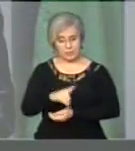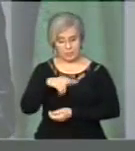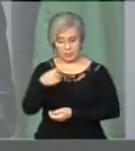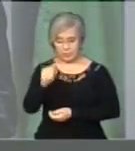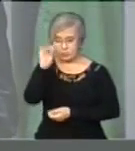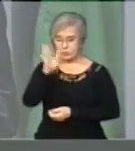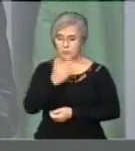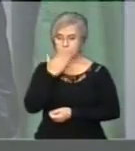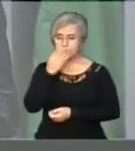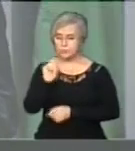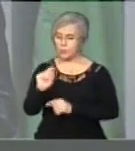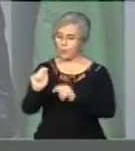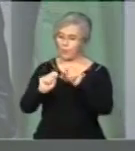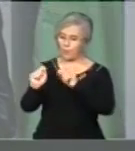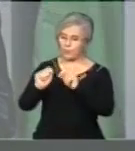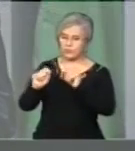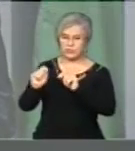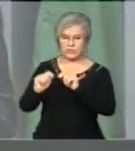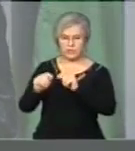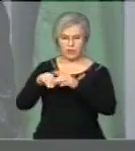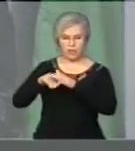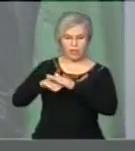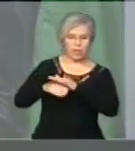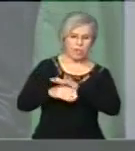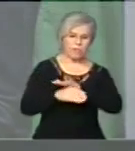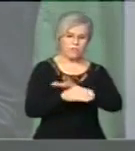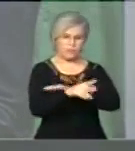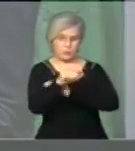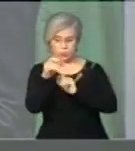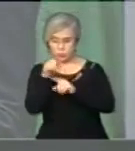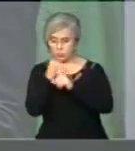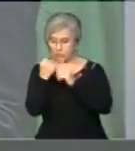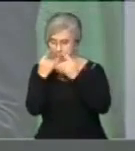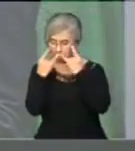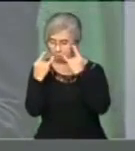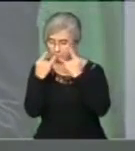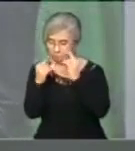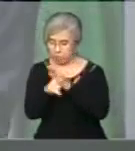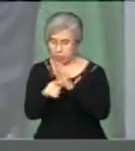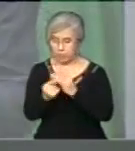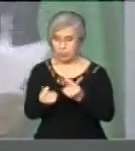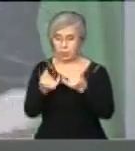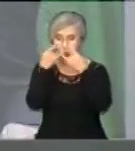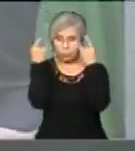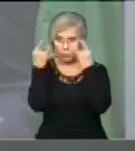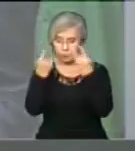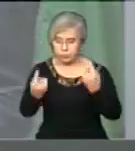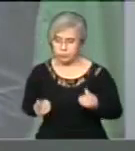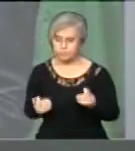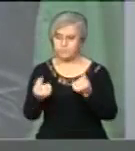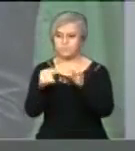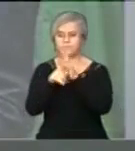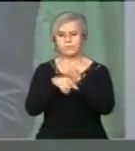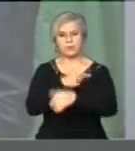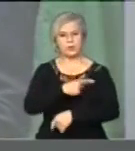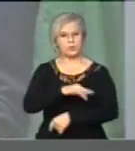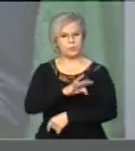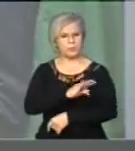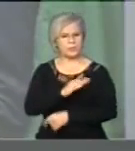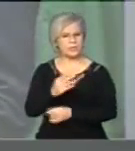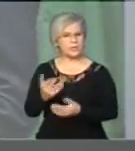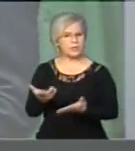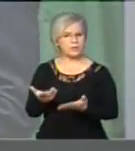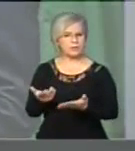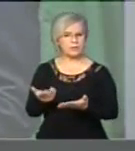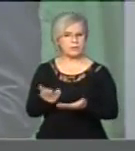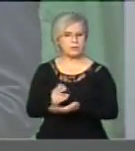econômico e desse vício socialista do governo do PT, que finge que é um governo preocupado em gerar emprego, e não